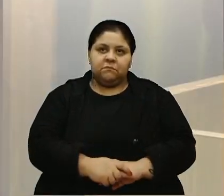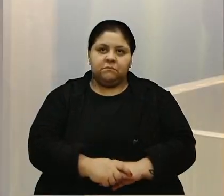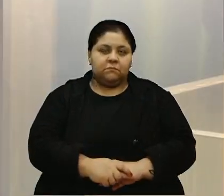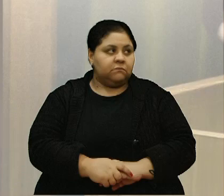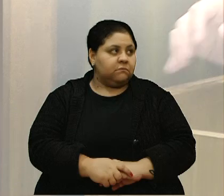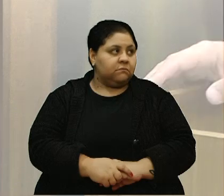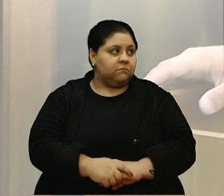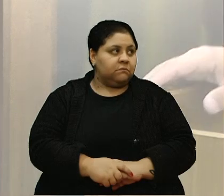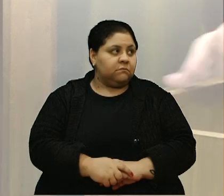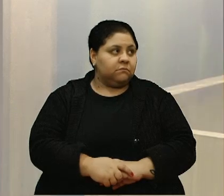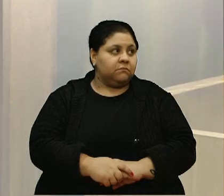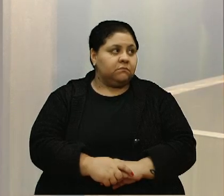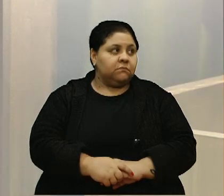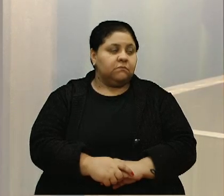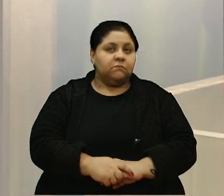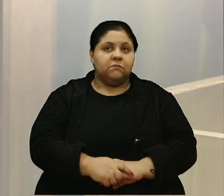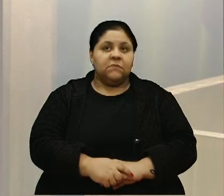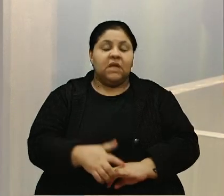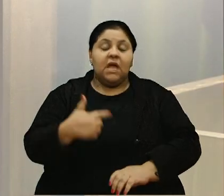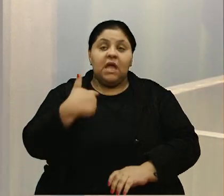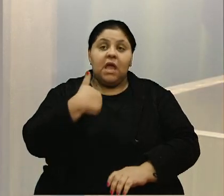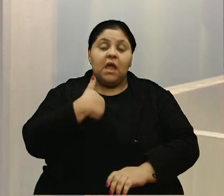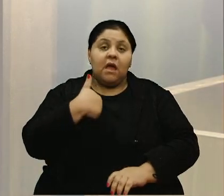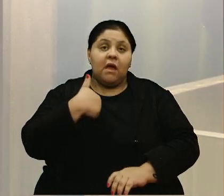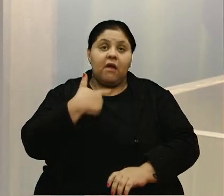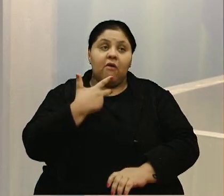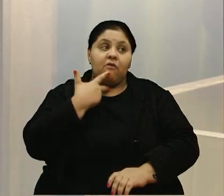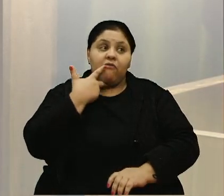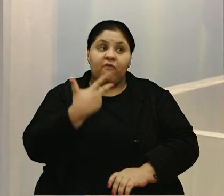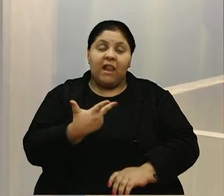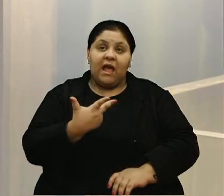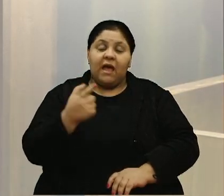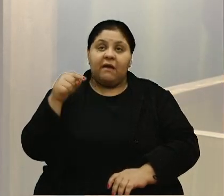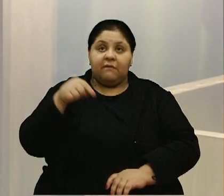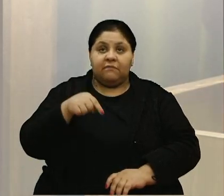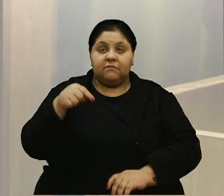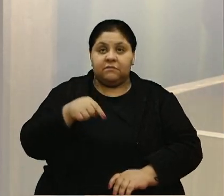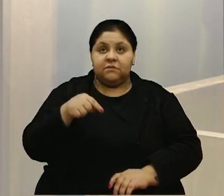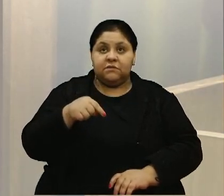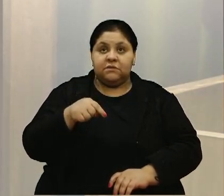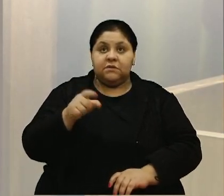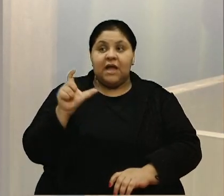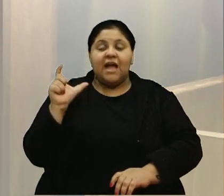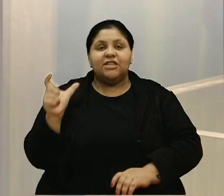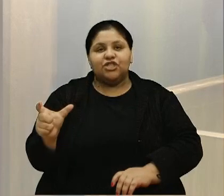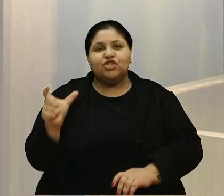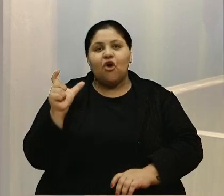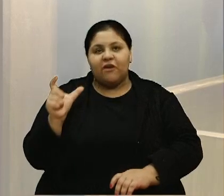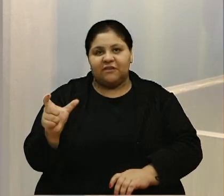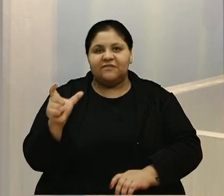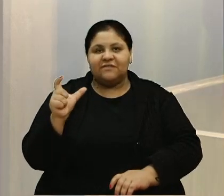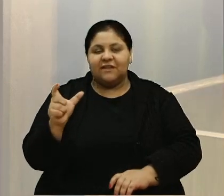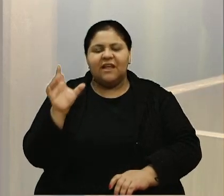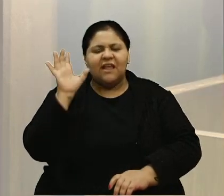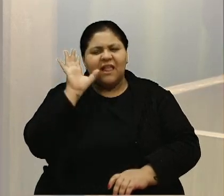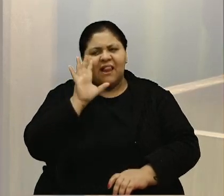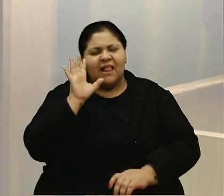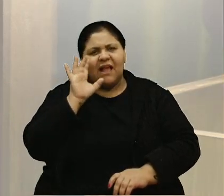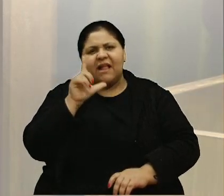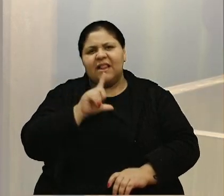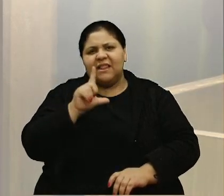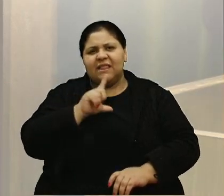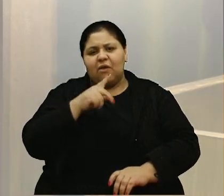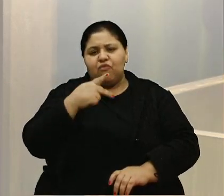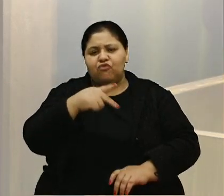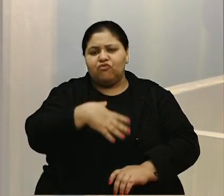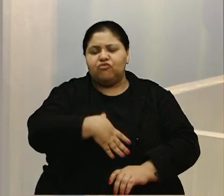E eu tenho, assim, quero destacar aqui a sorte, Mãe Cecília, que bacana que a senhora tem, as suas